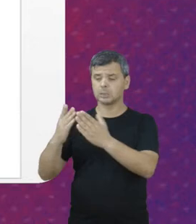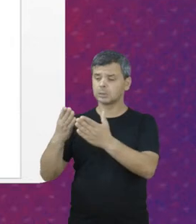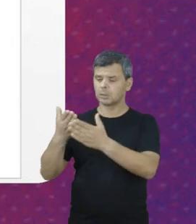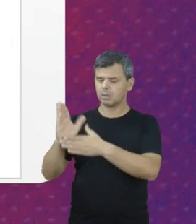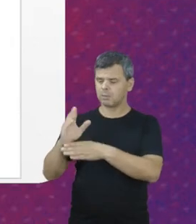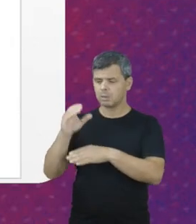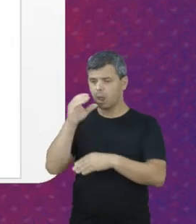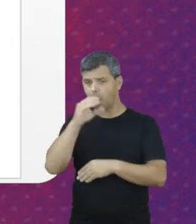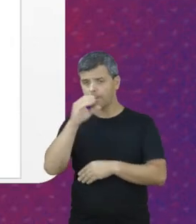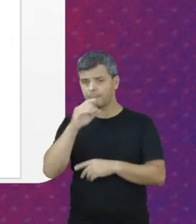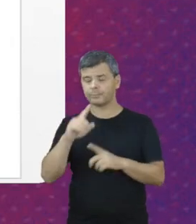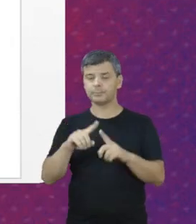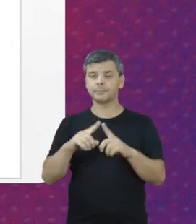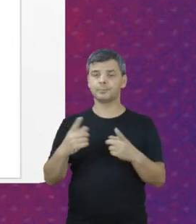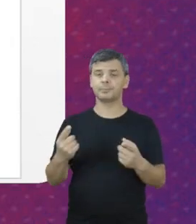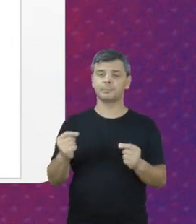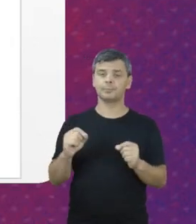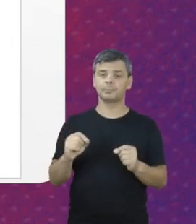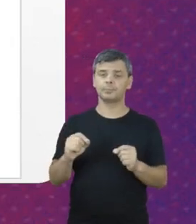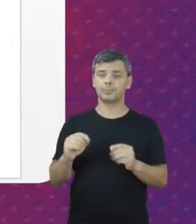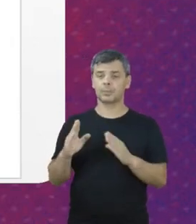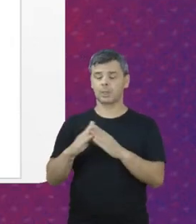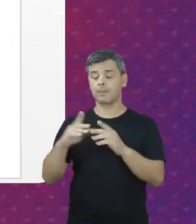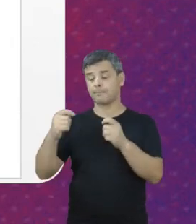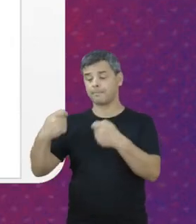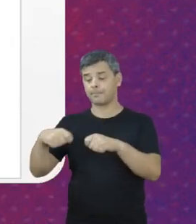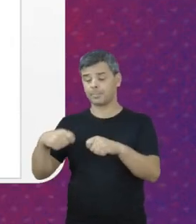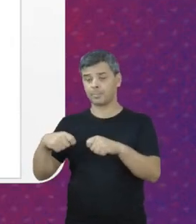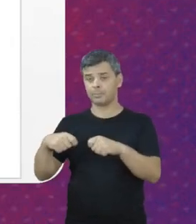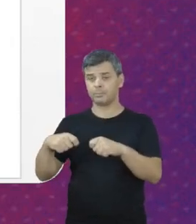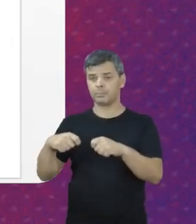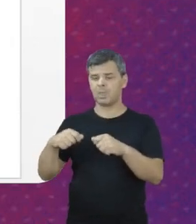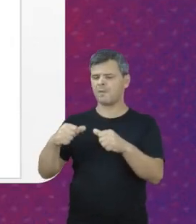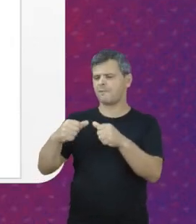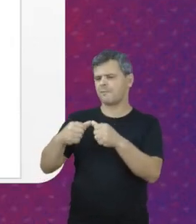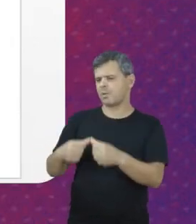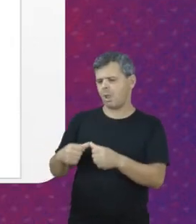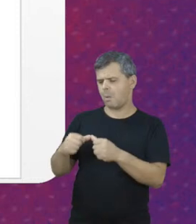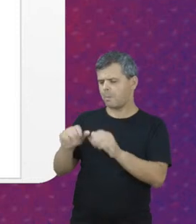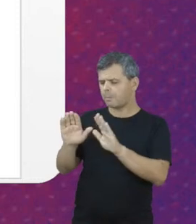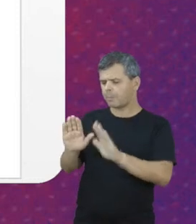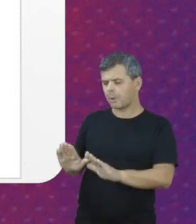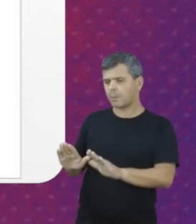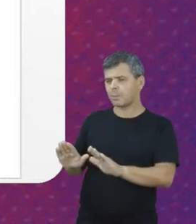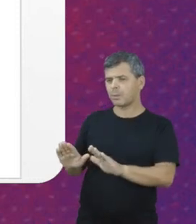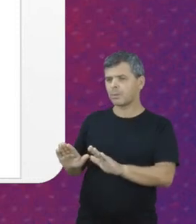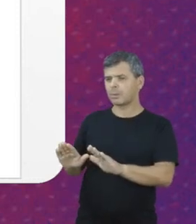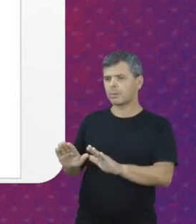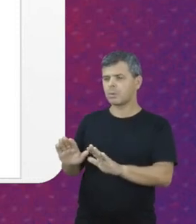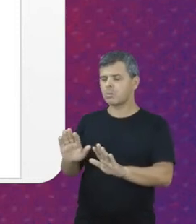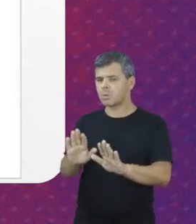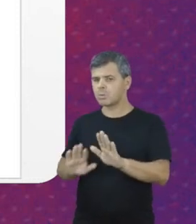mulheres vão, caso necessário, para passar um pouco mais de tempo do que o abrigamento.